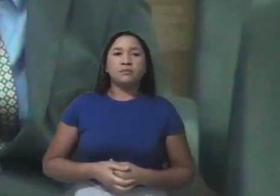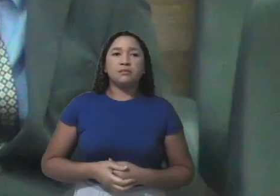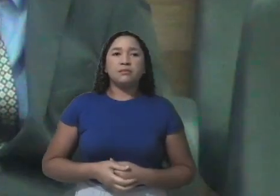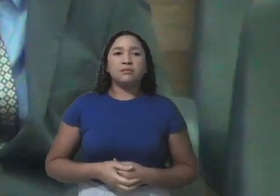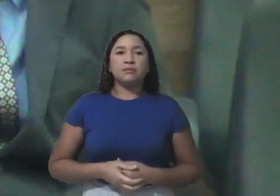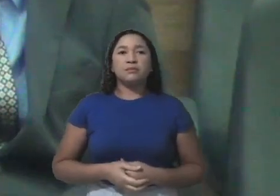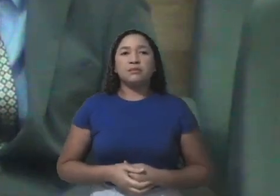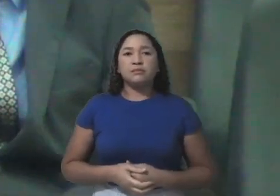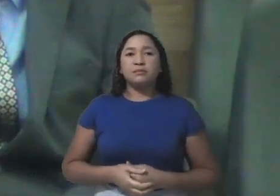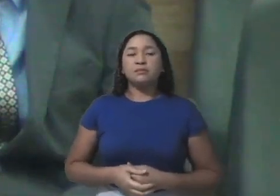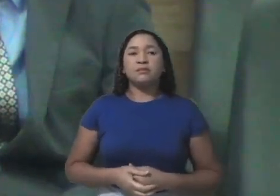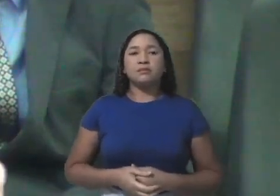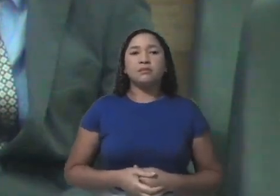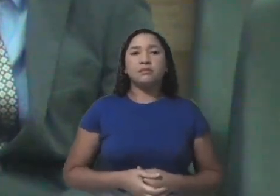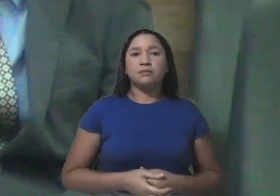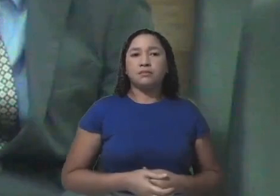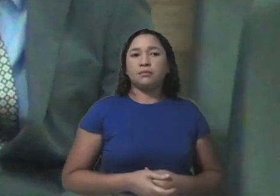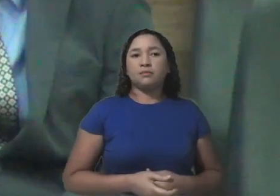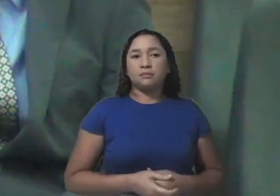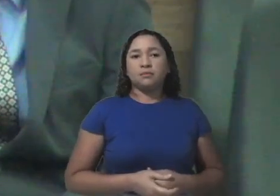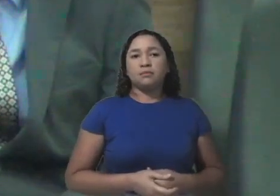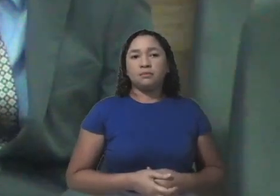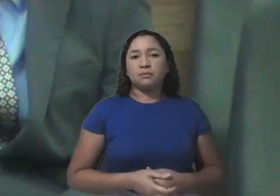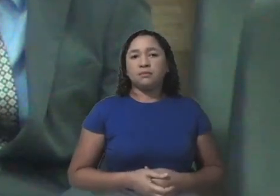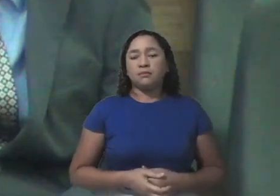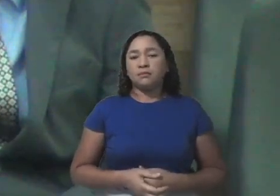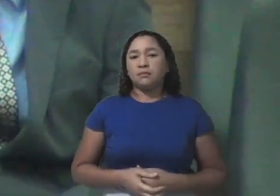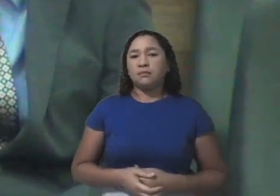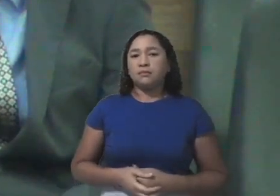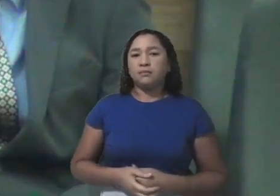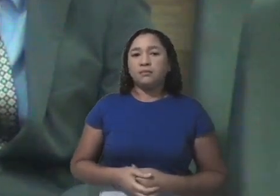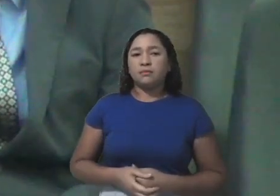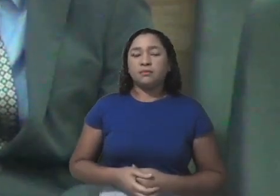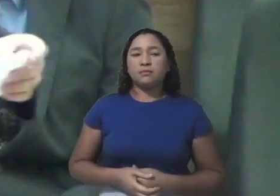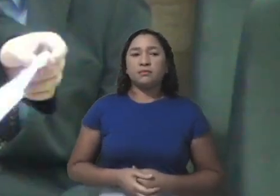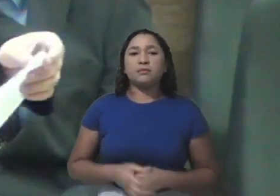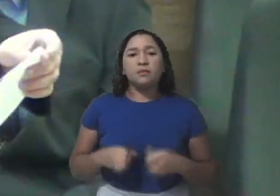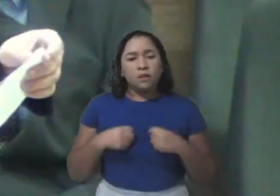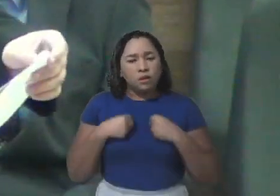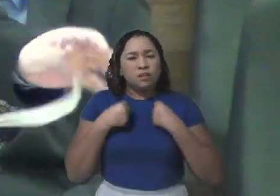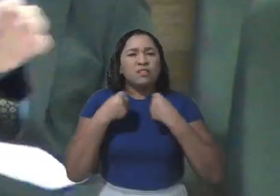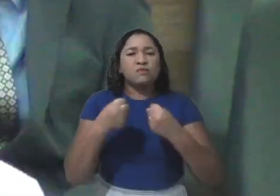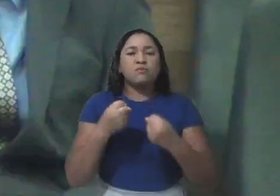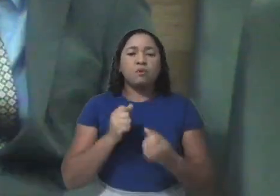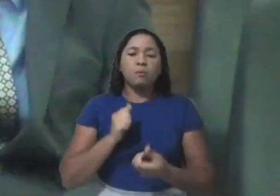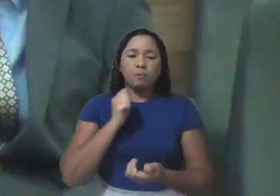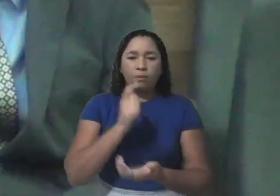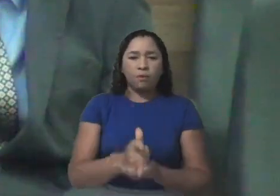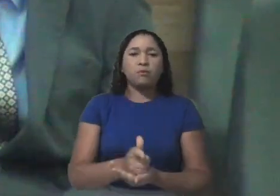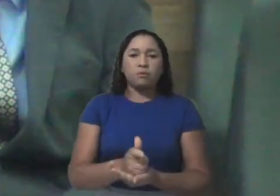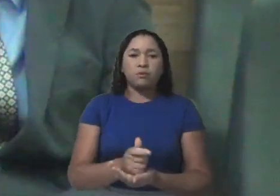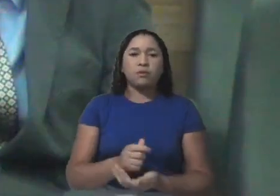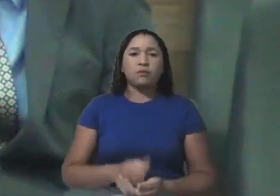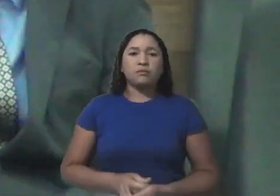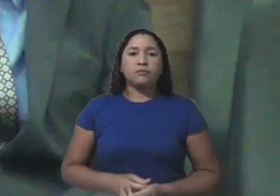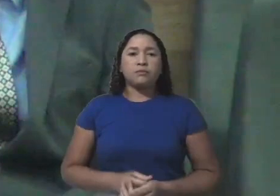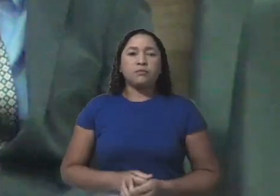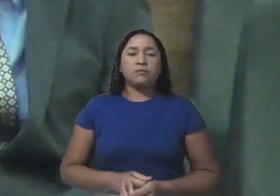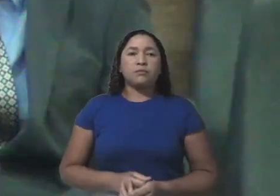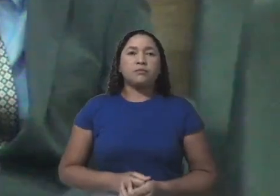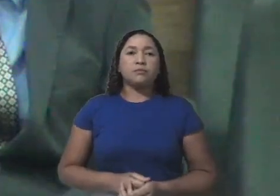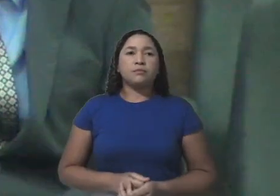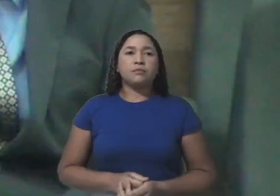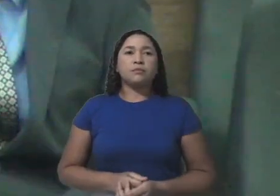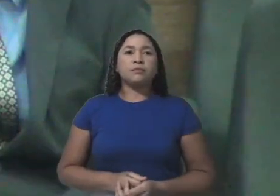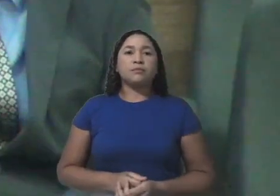livro. Eu recomendo que façam esse esforço. Então, em específico,